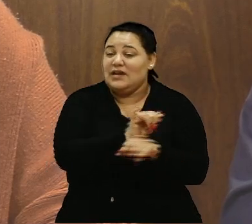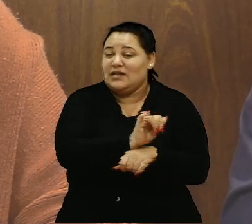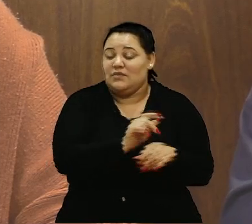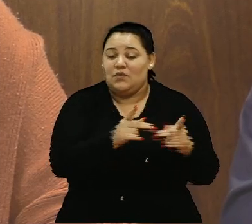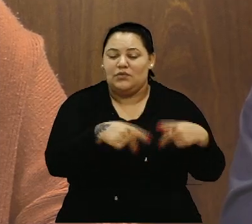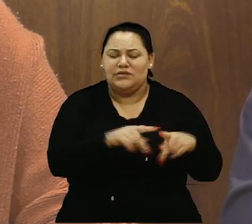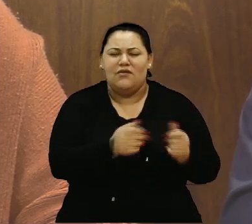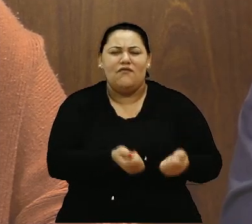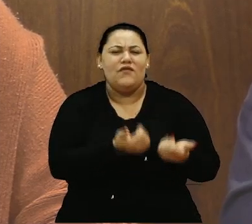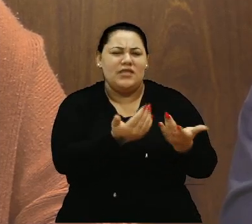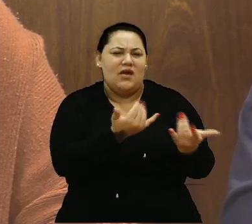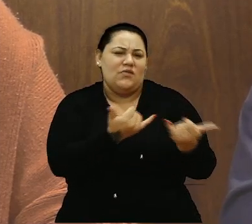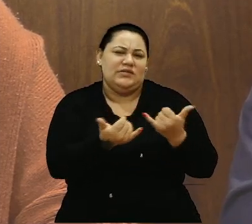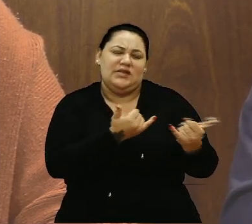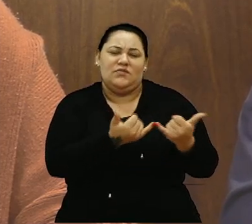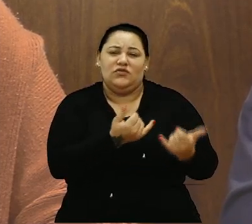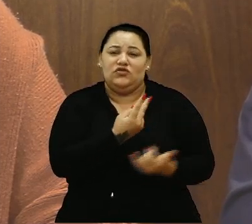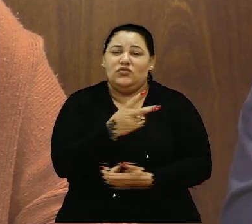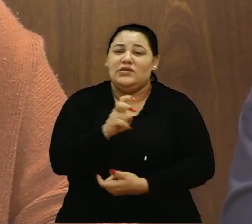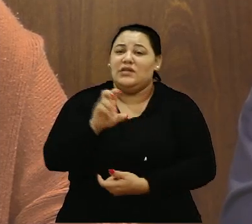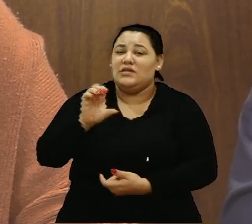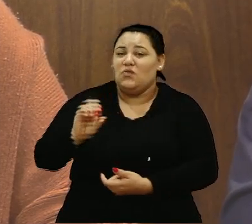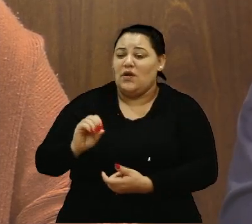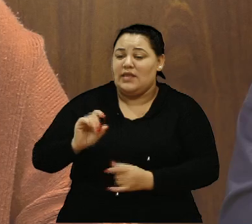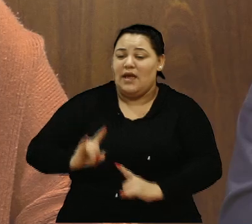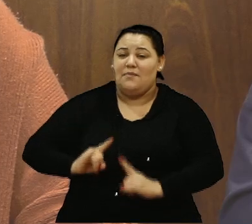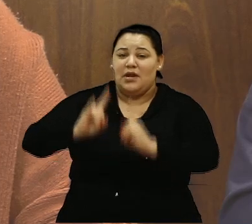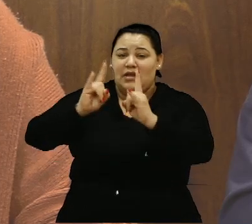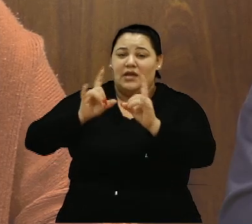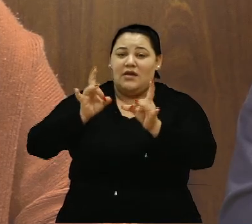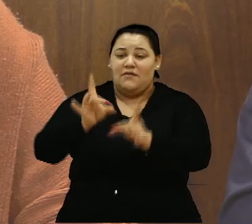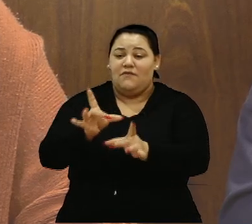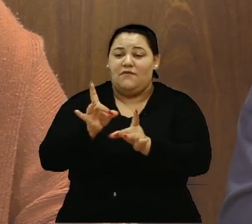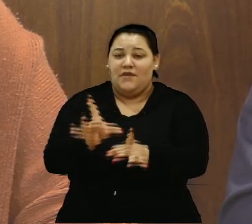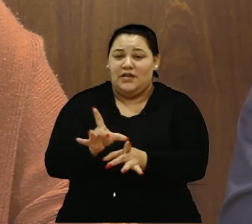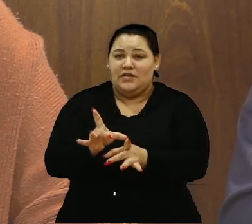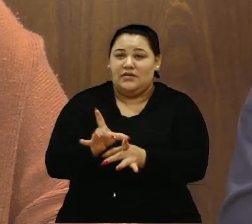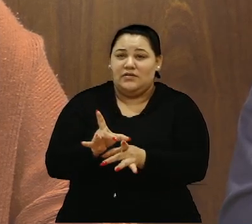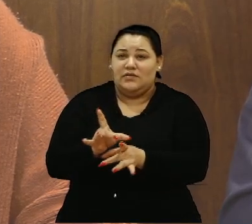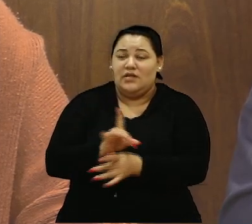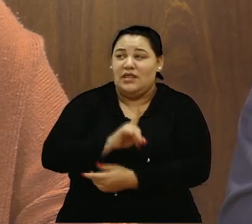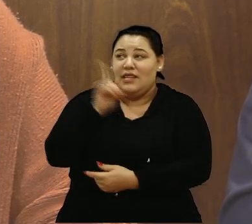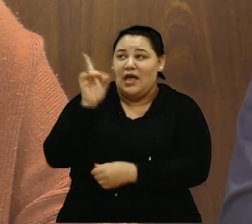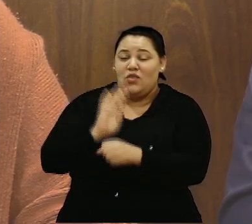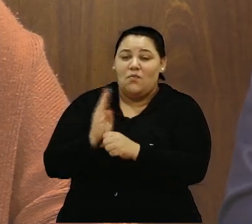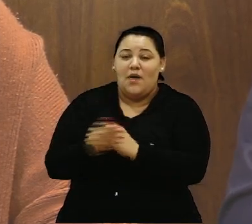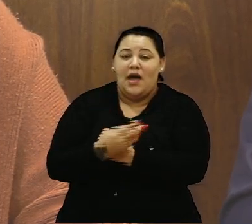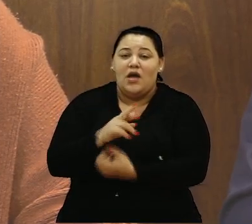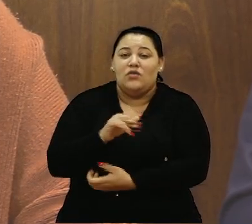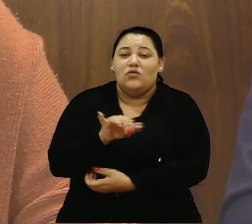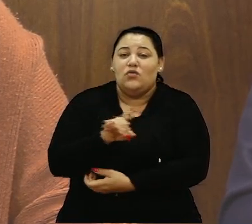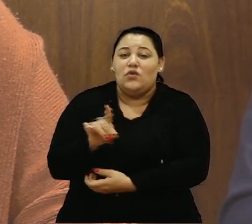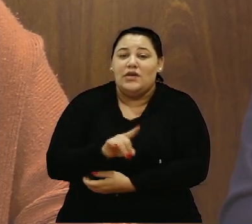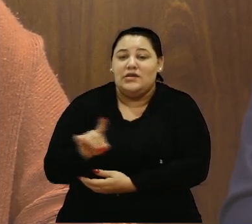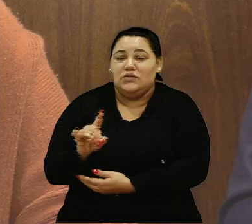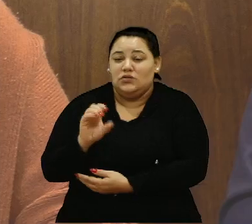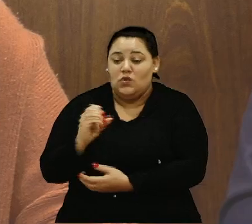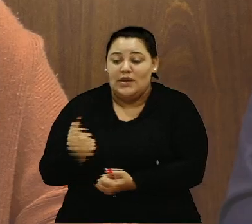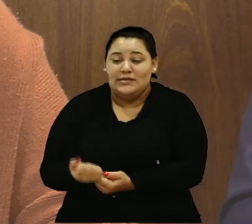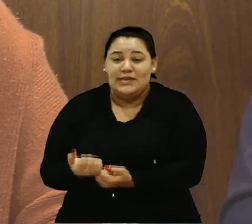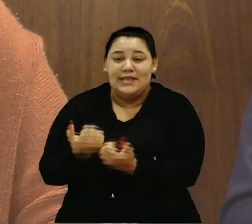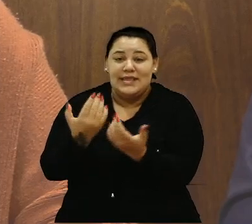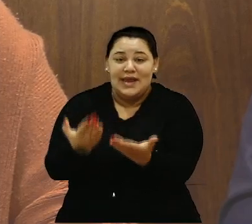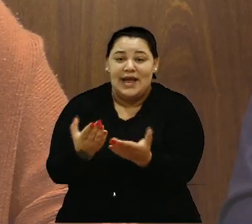um exemplo de 250 apartamentos que foram vendidos lá no Parque das Rosas, lá no Desvio Risso. As pessoas, eles entregaram